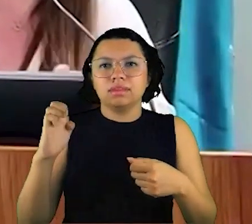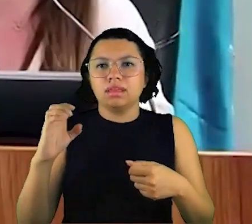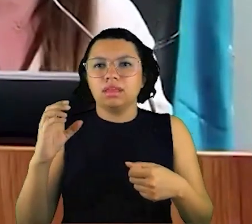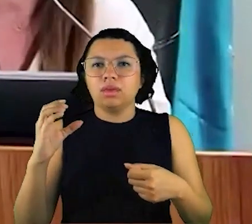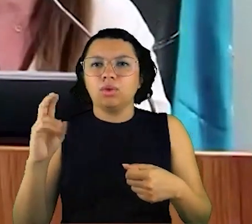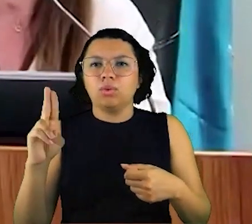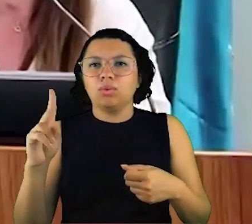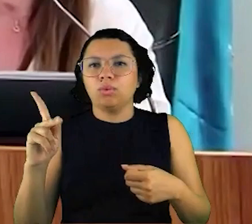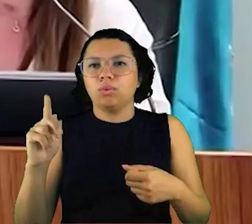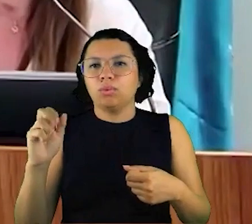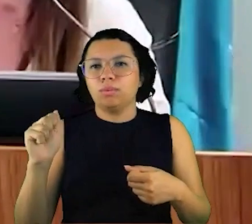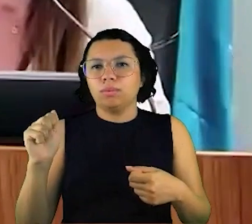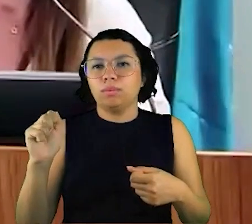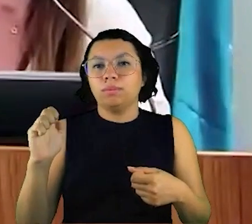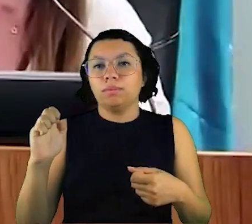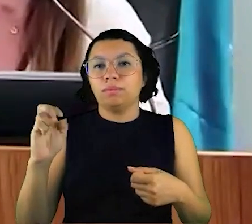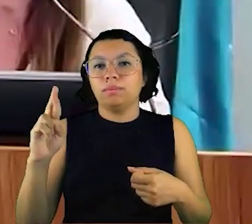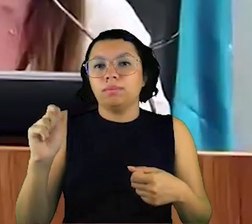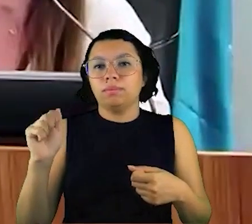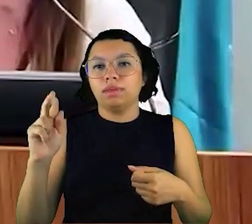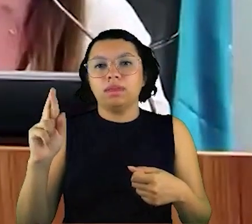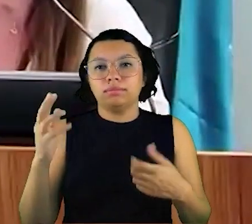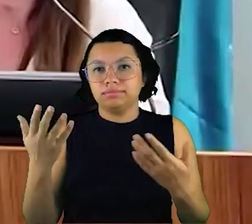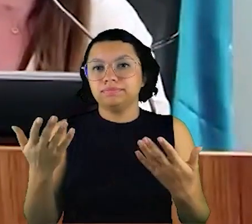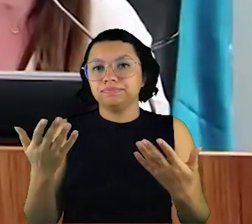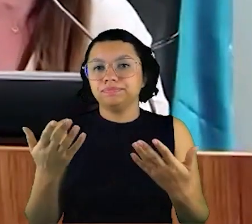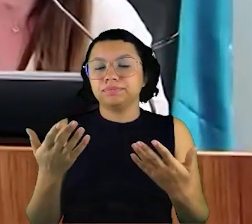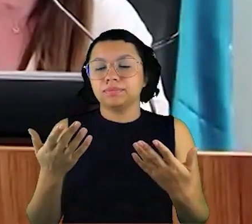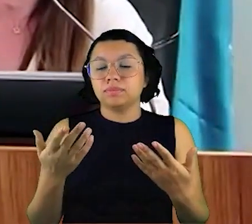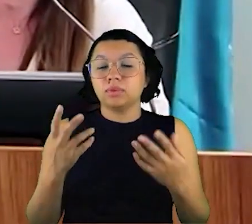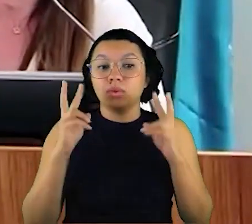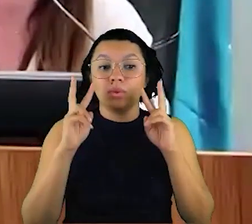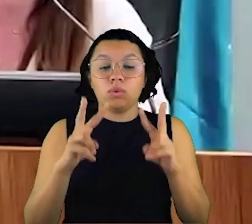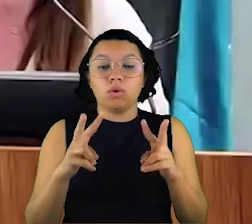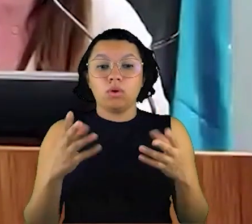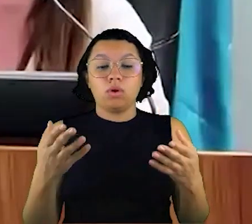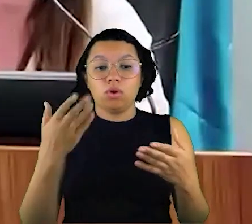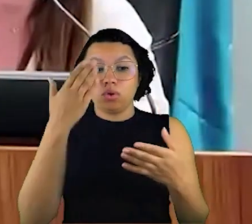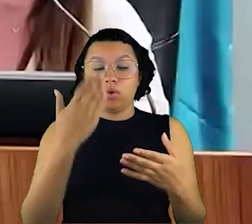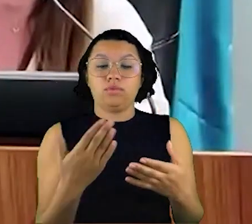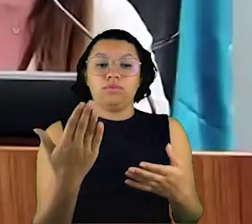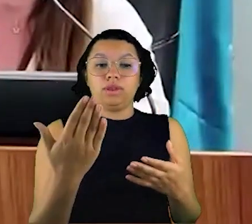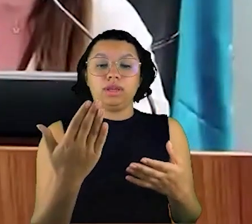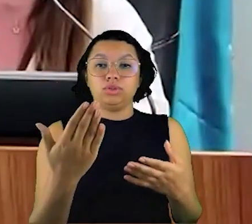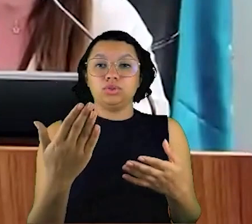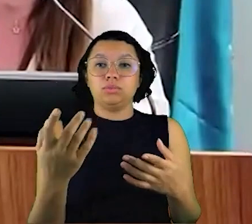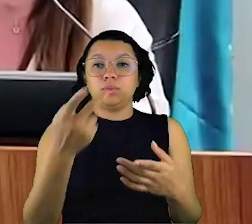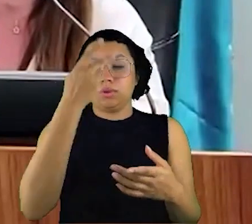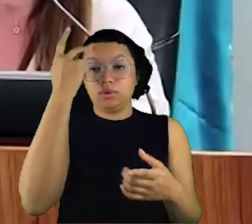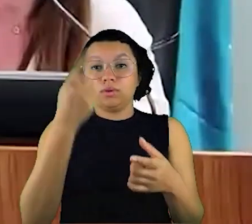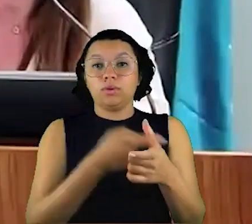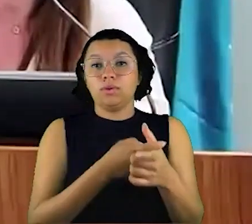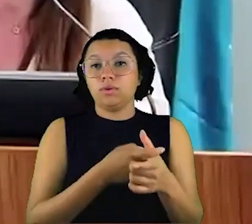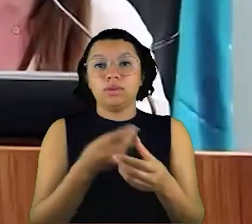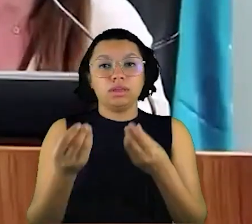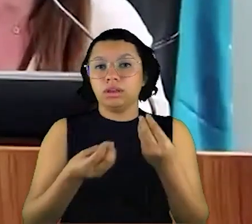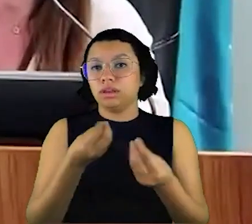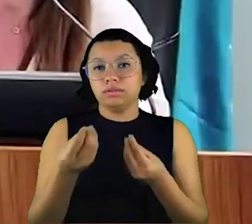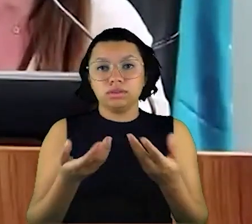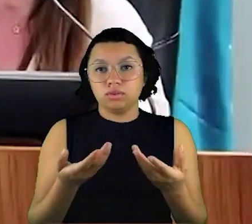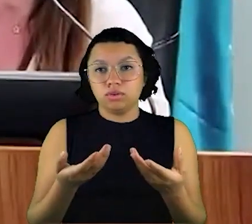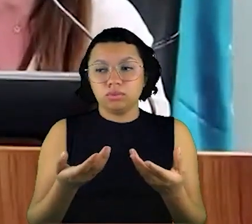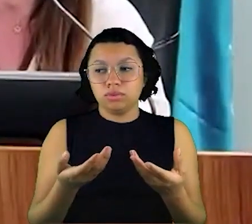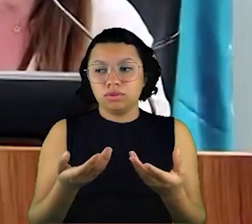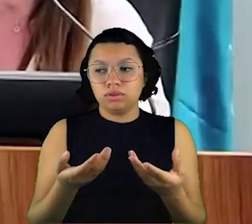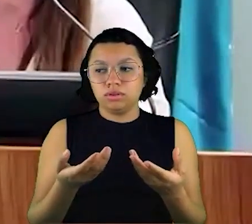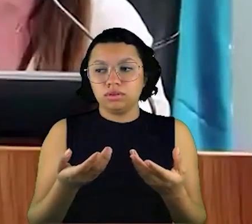eu estou diante de um contribuinte de baixa recuperabilidade ou irrecuperável, eu lanço mão de